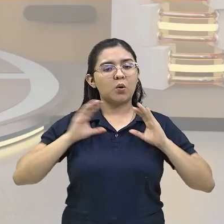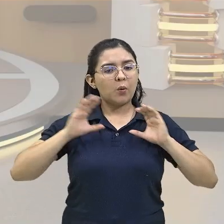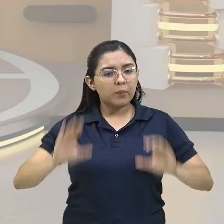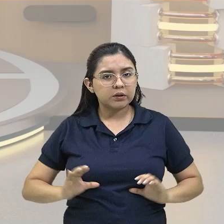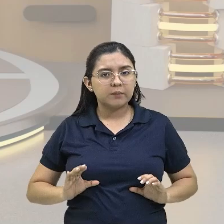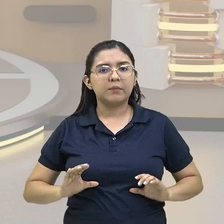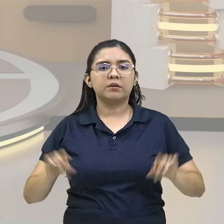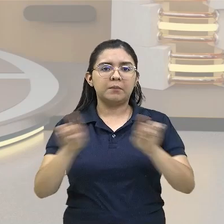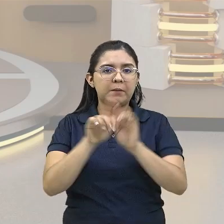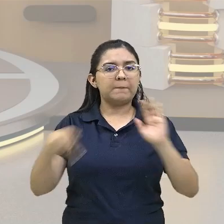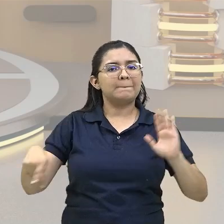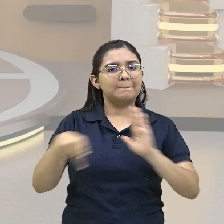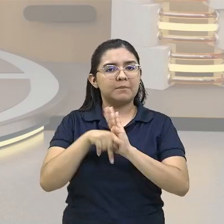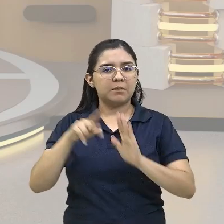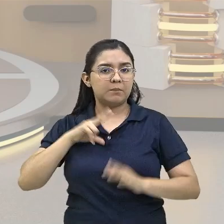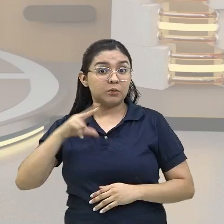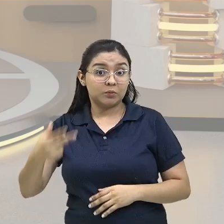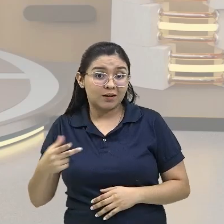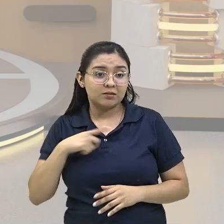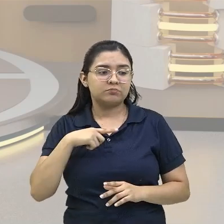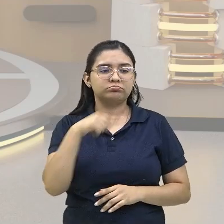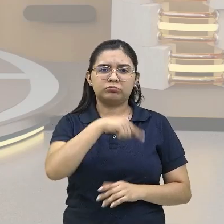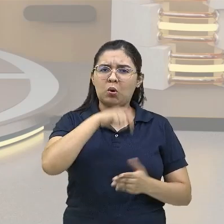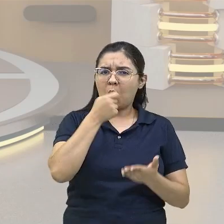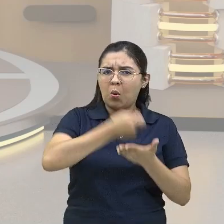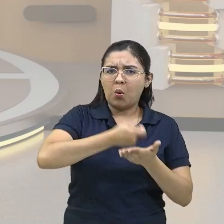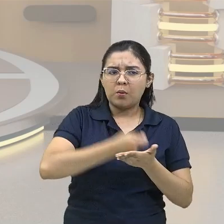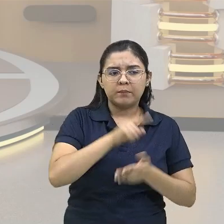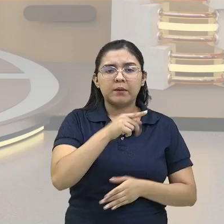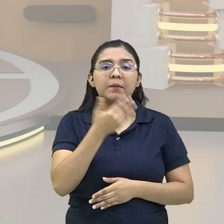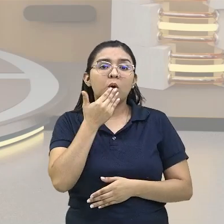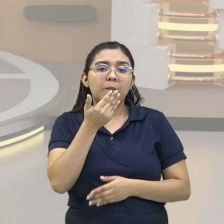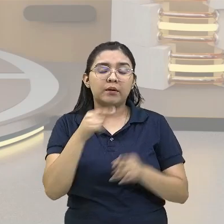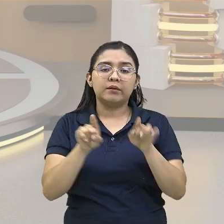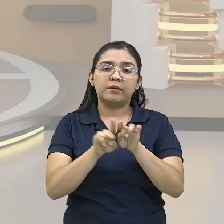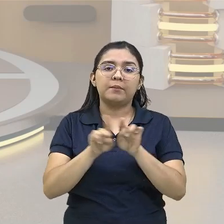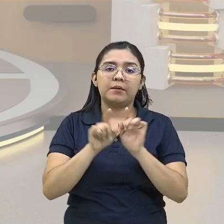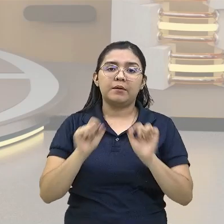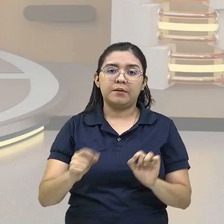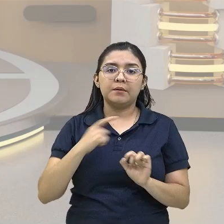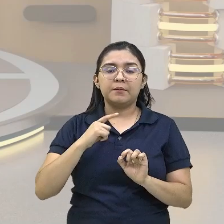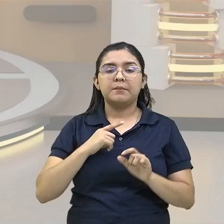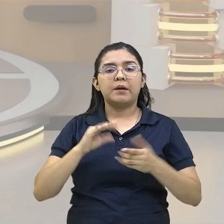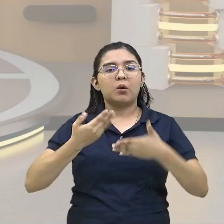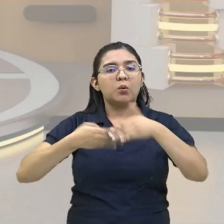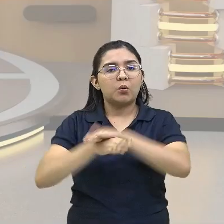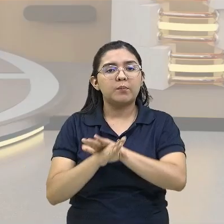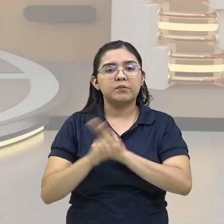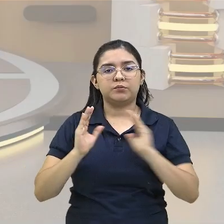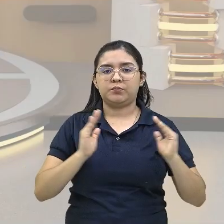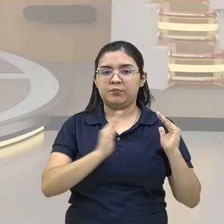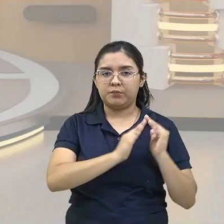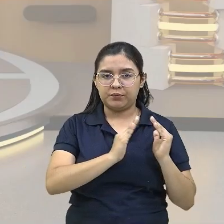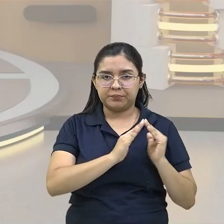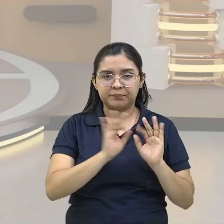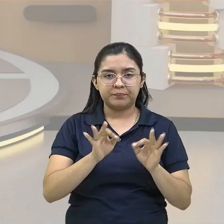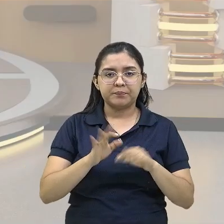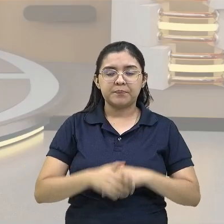comportamentos tipicamente como os portugueses, tanto para se alimentar, quanto também hábitos de moradia,